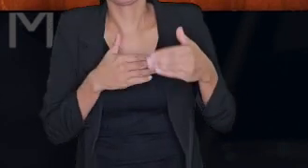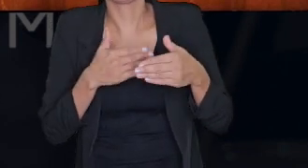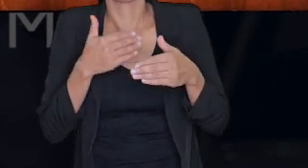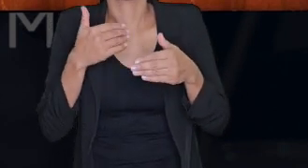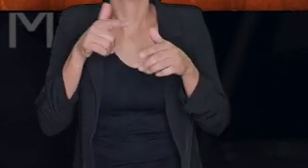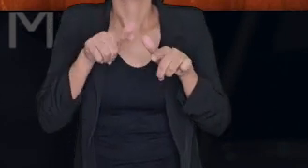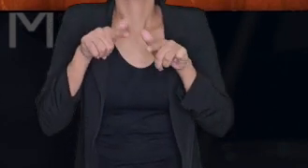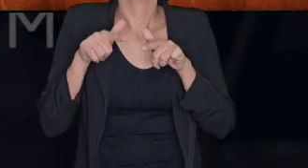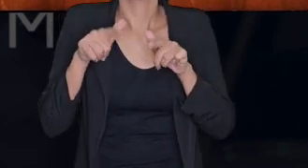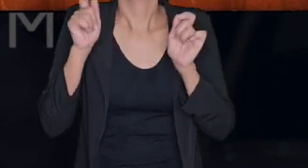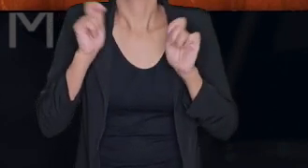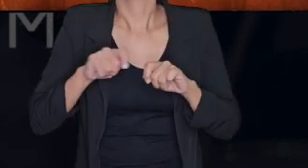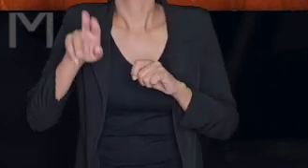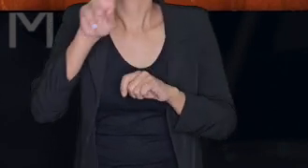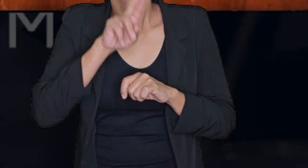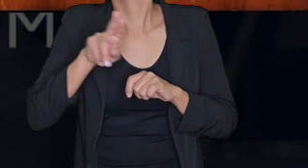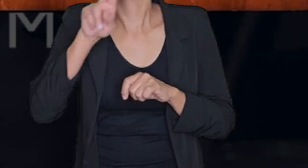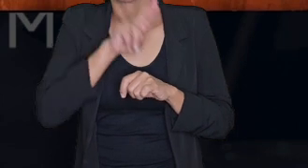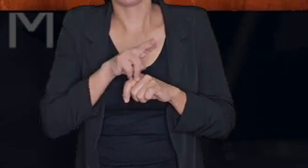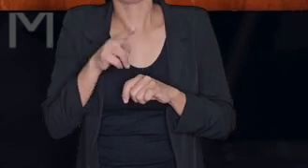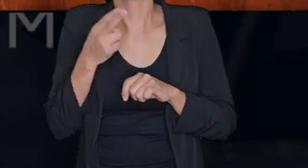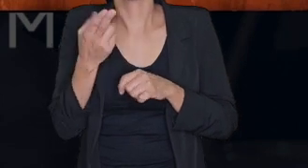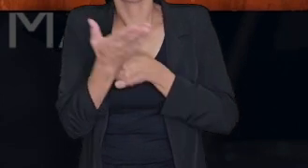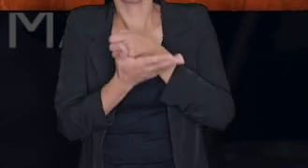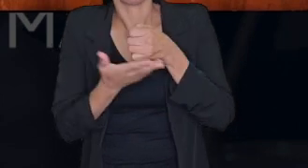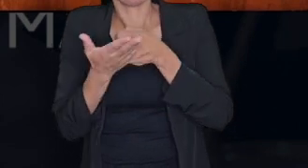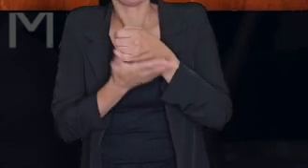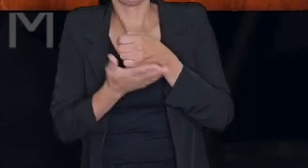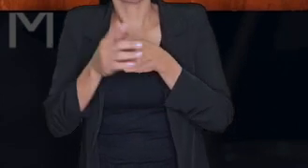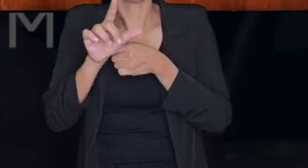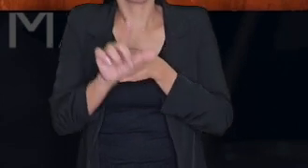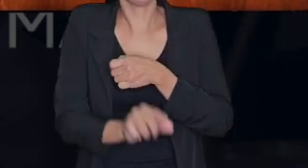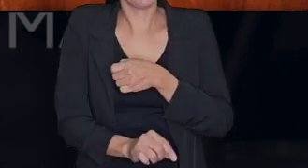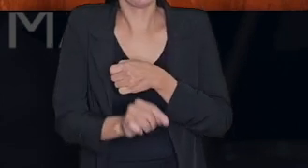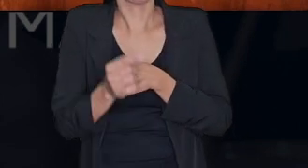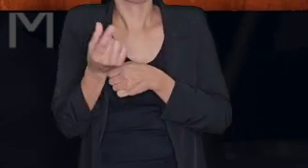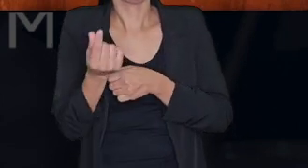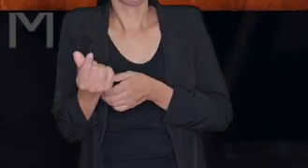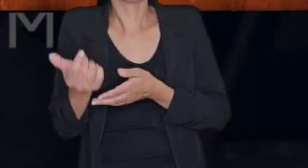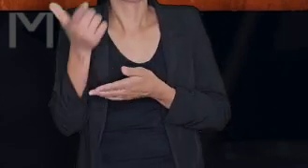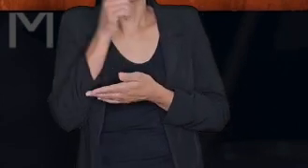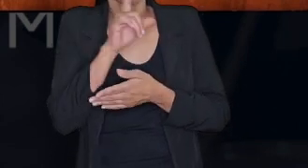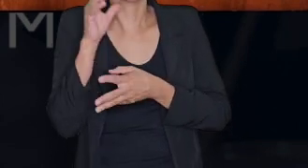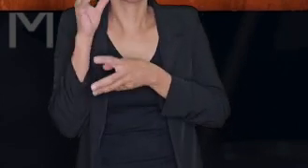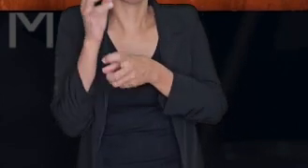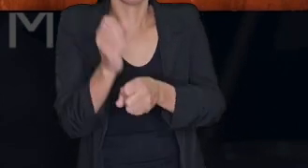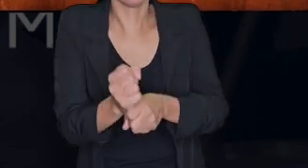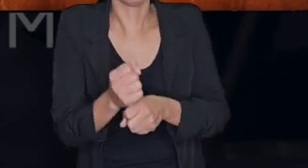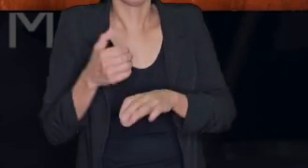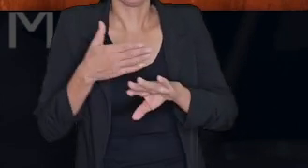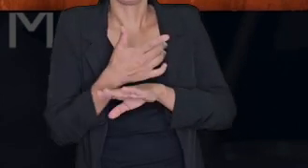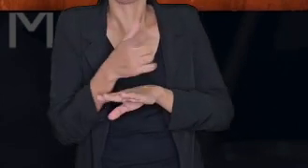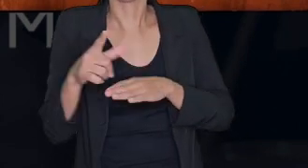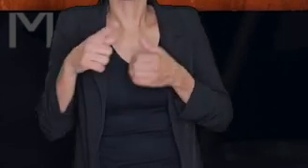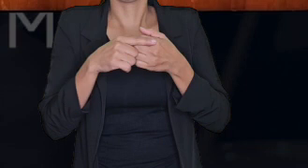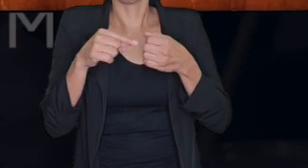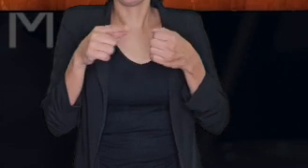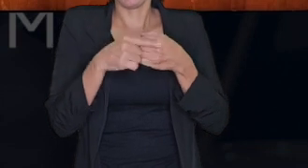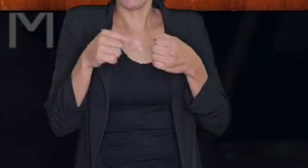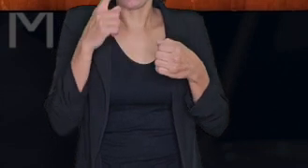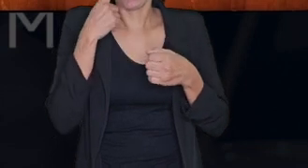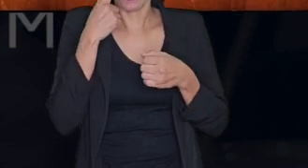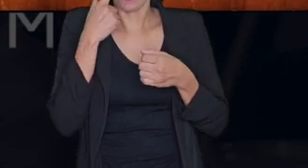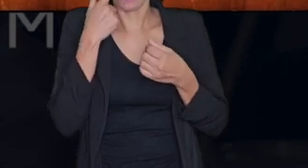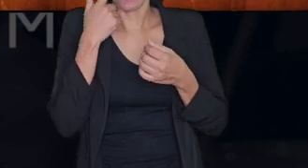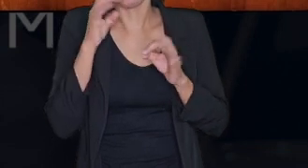ou sucessão aqui, a qualquer título, serão aplicados fatores de redução do ganho de capital apurado. E